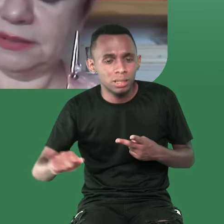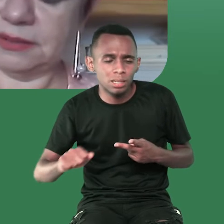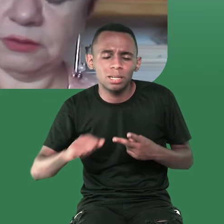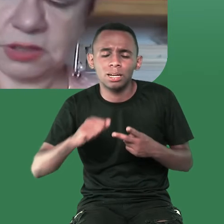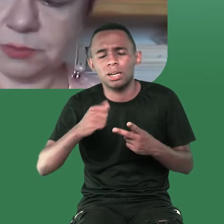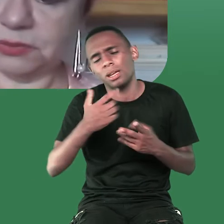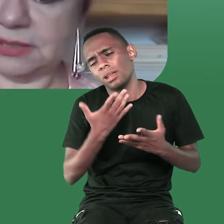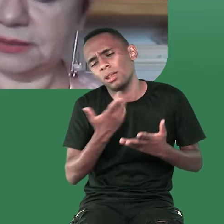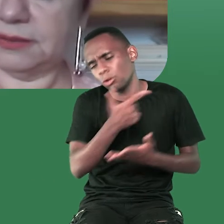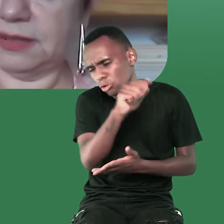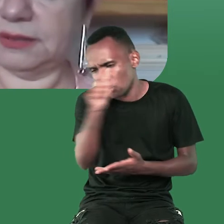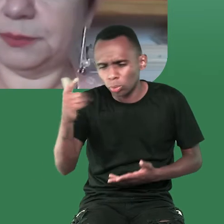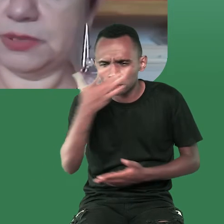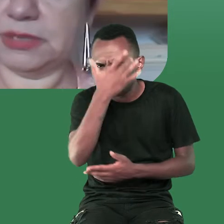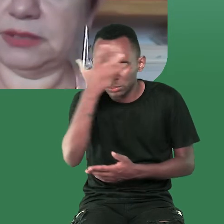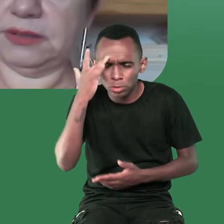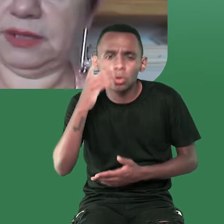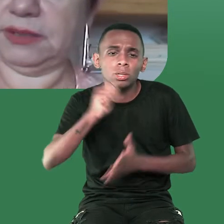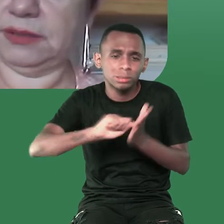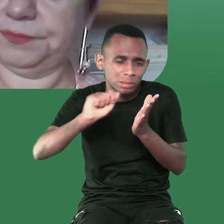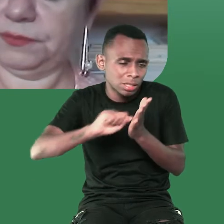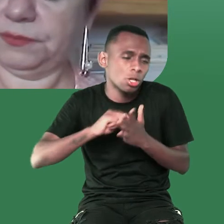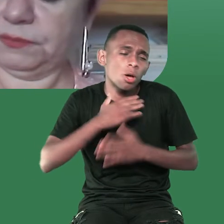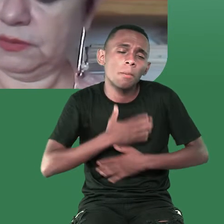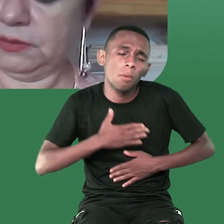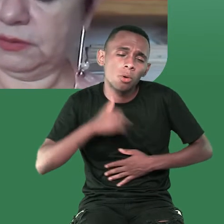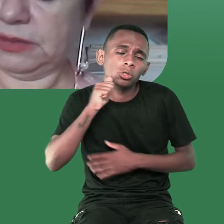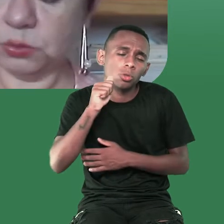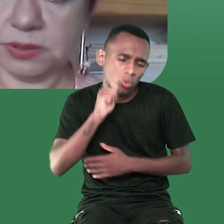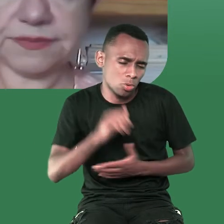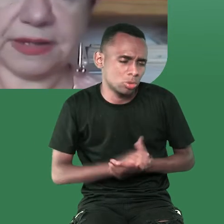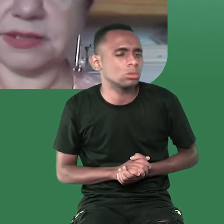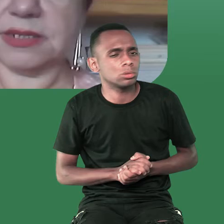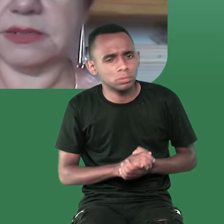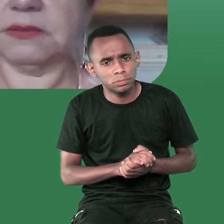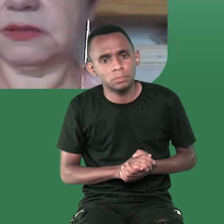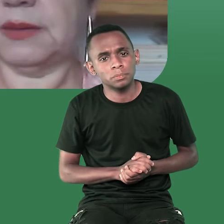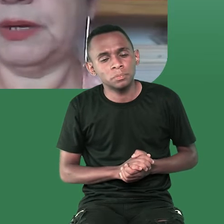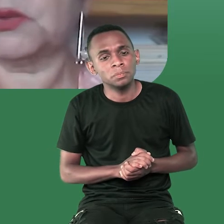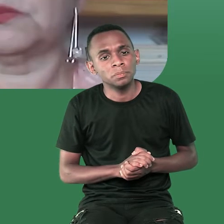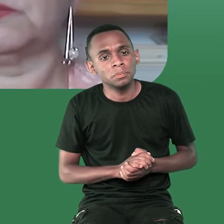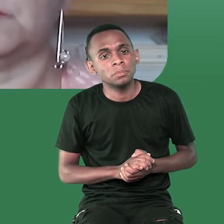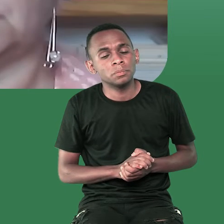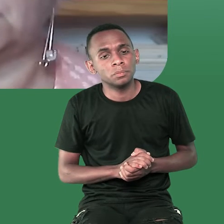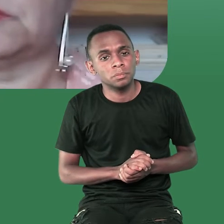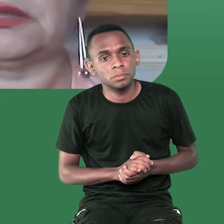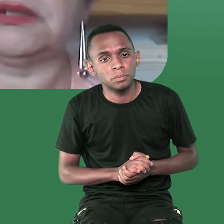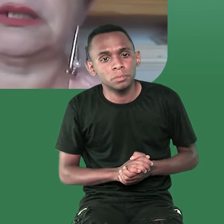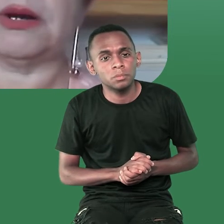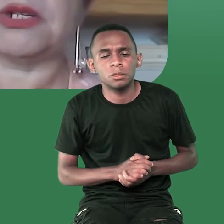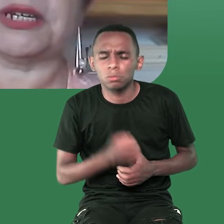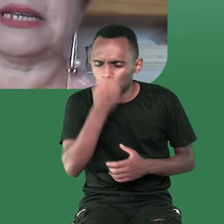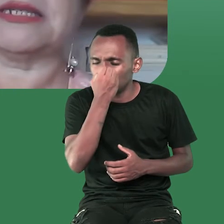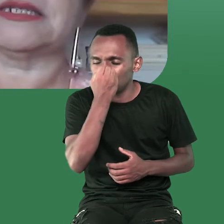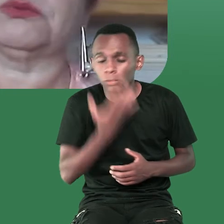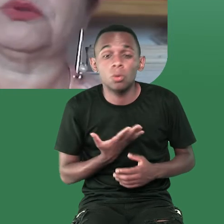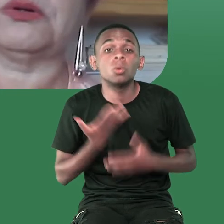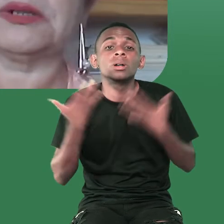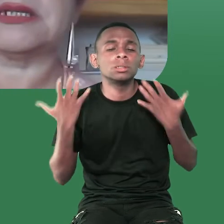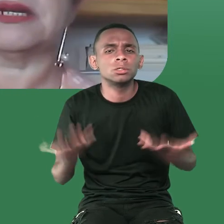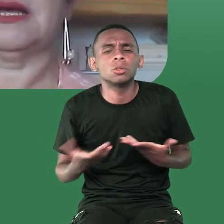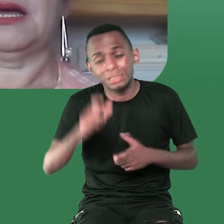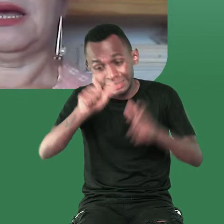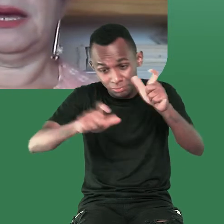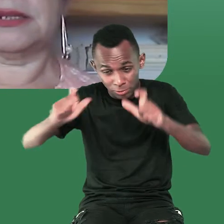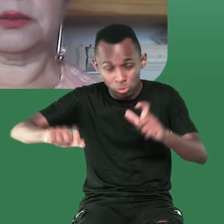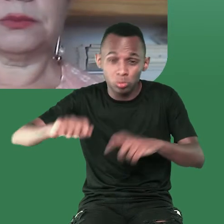A escrita, gosto muito da escrita dela, da poesia dela. Das duas fases, sabe? Eu acho muito rica. E eu acho que essas